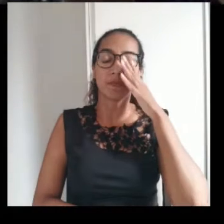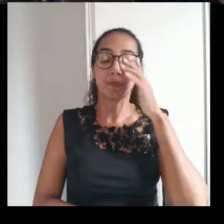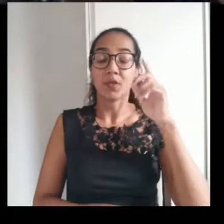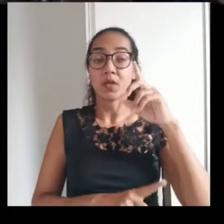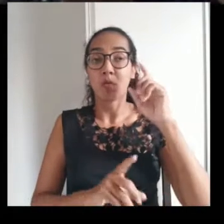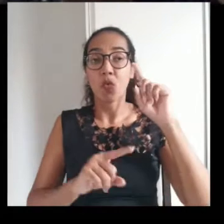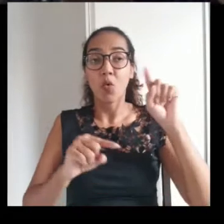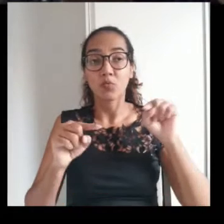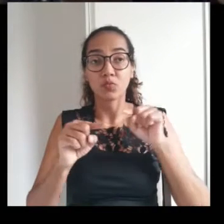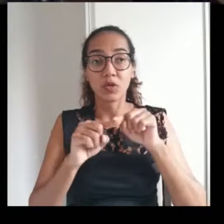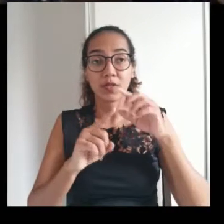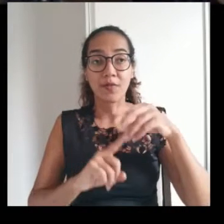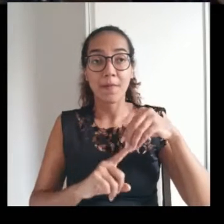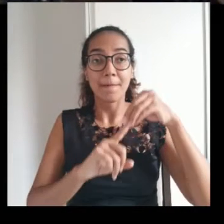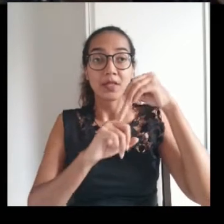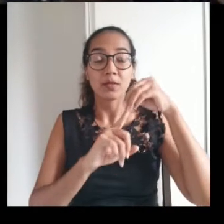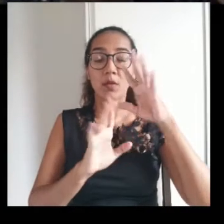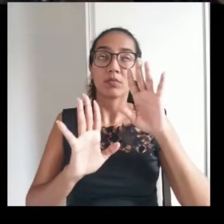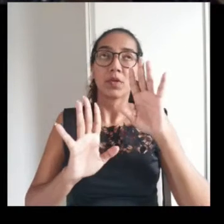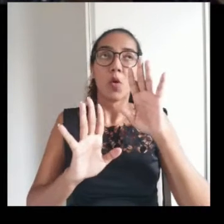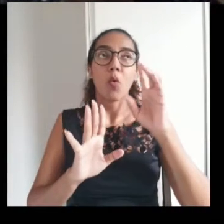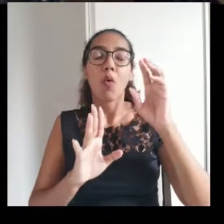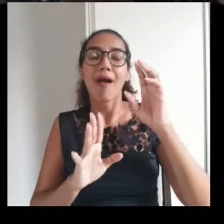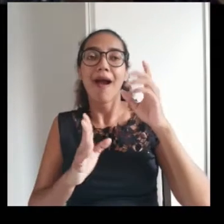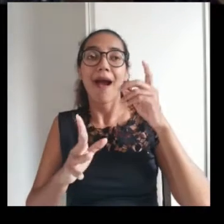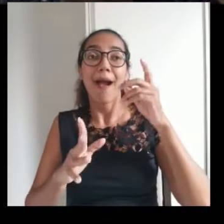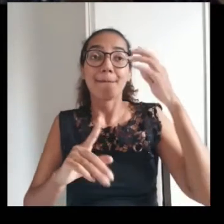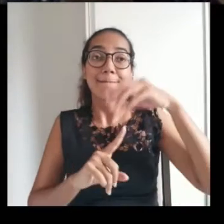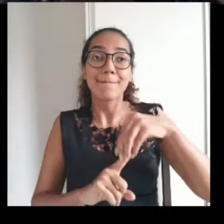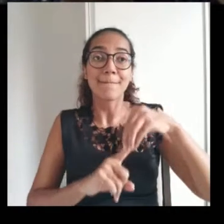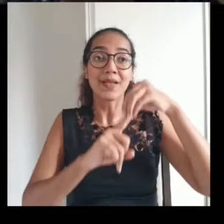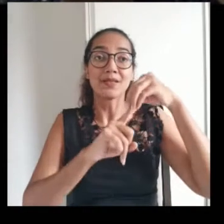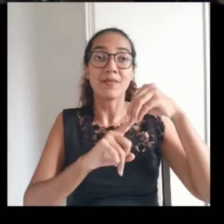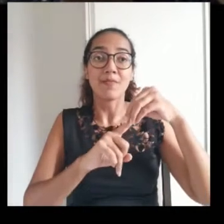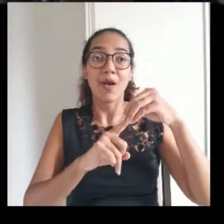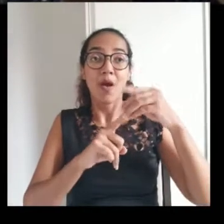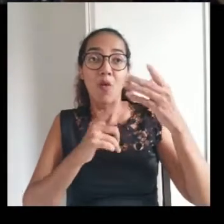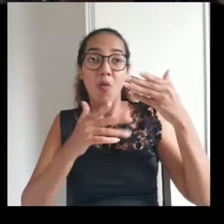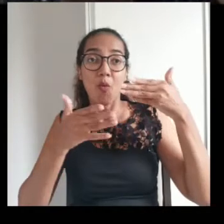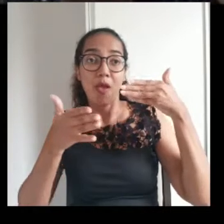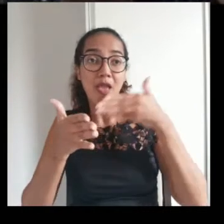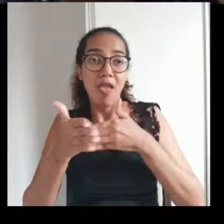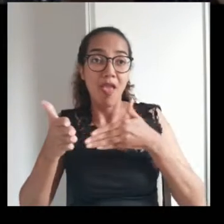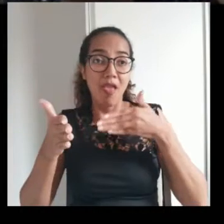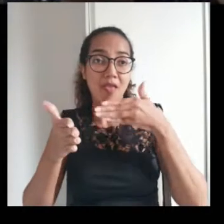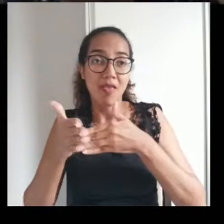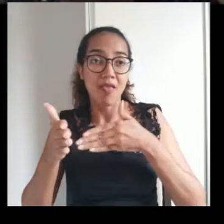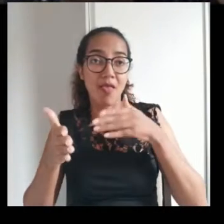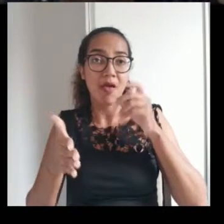principal restrição, né, é justamente a que eu explico lá no vídeo, que é essa daqui, ó.